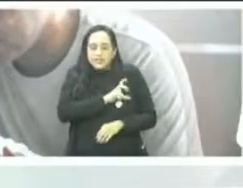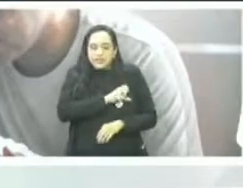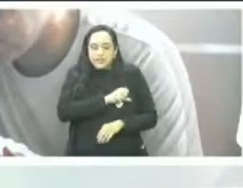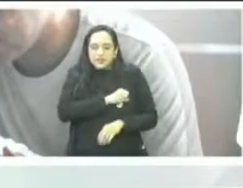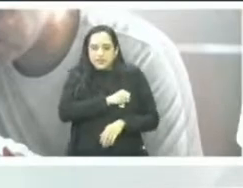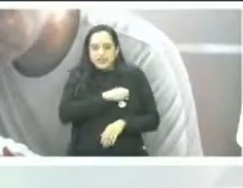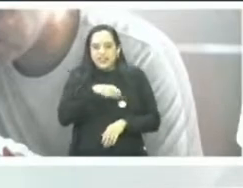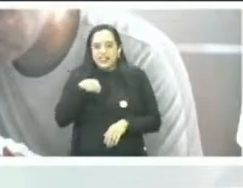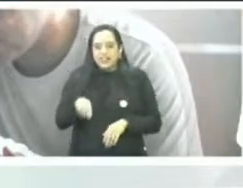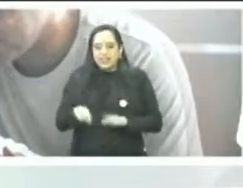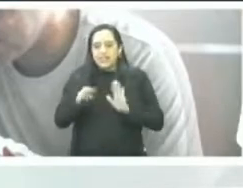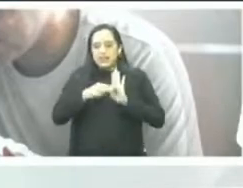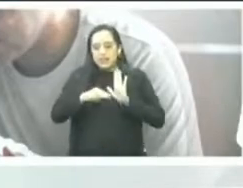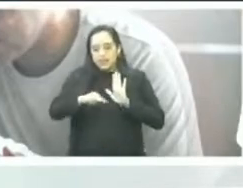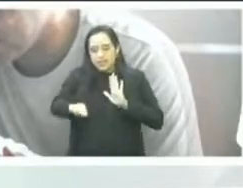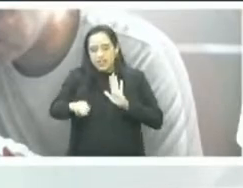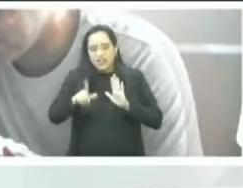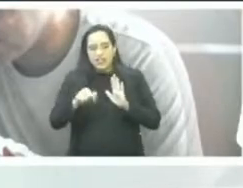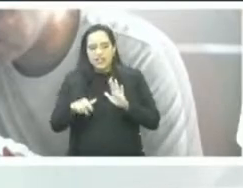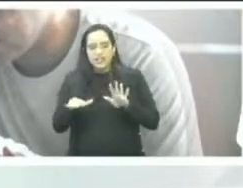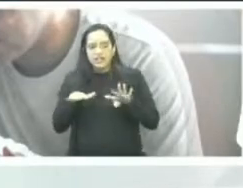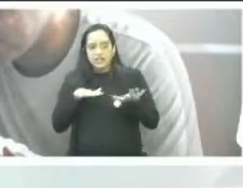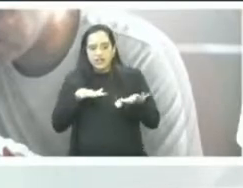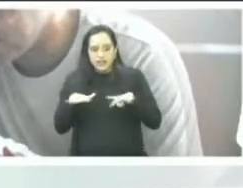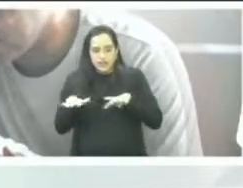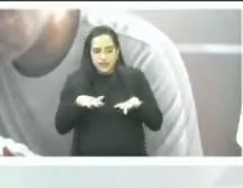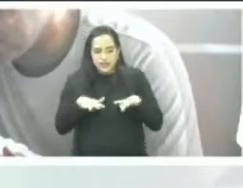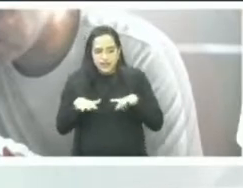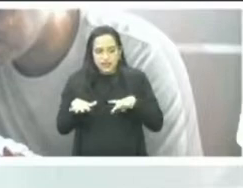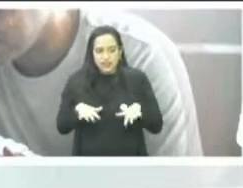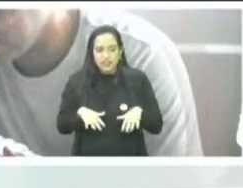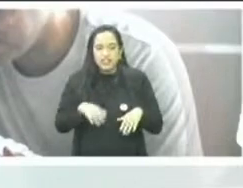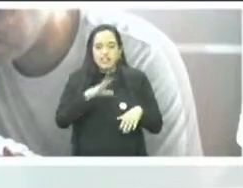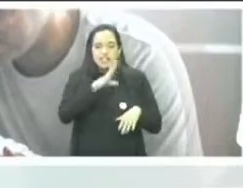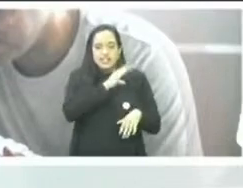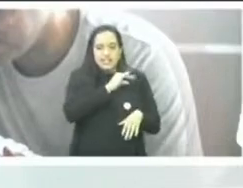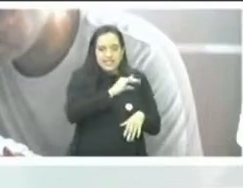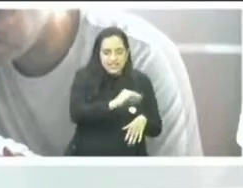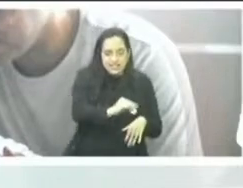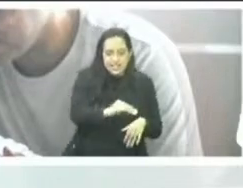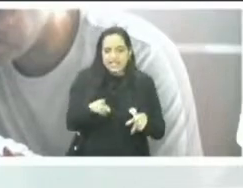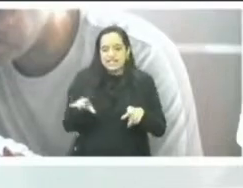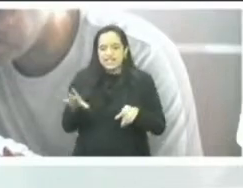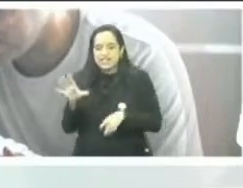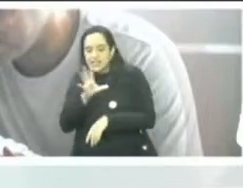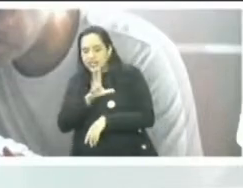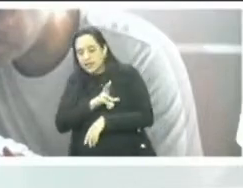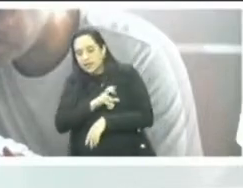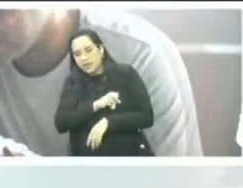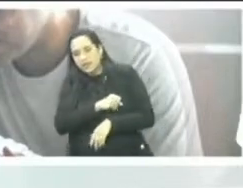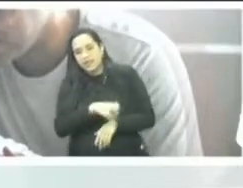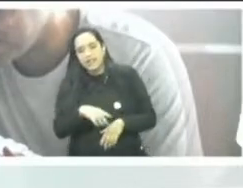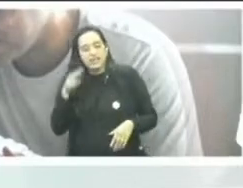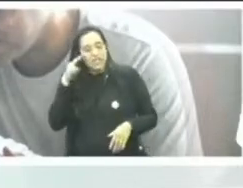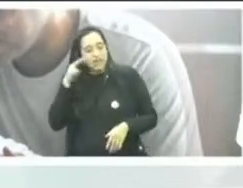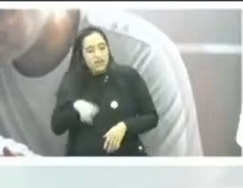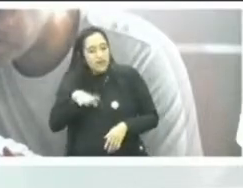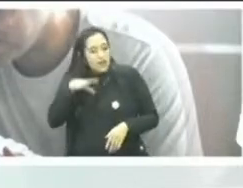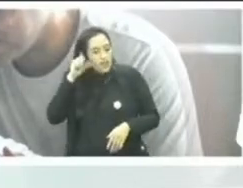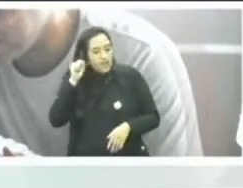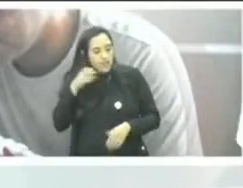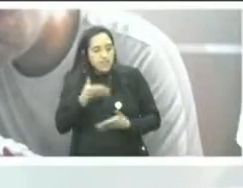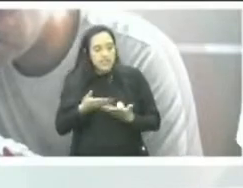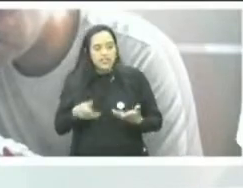esse método ele é movido em ciência e paixão. E eu vi um relato da mãe